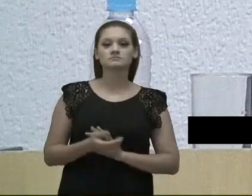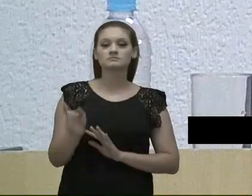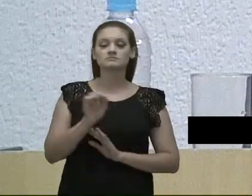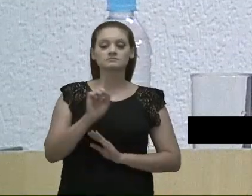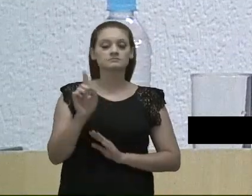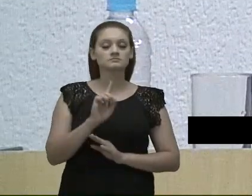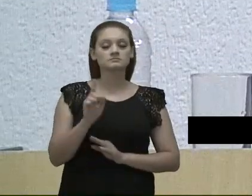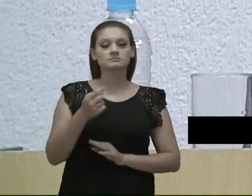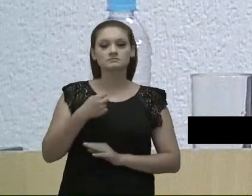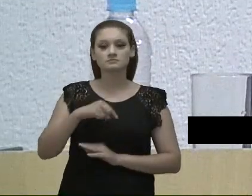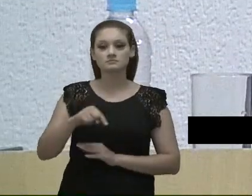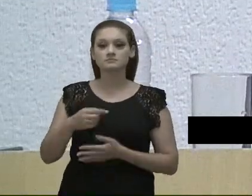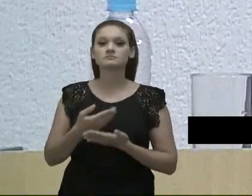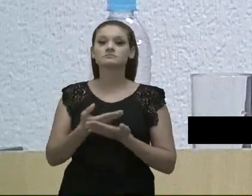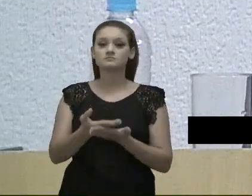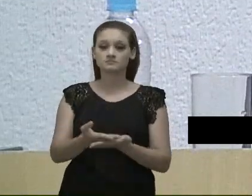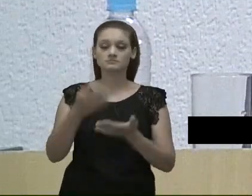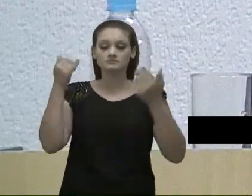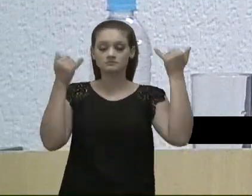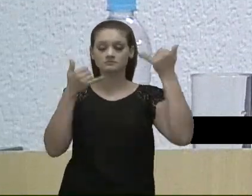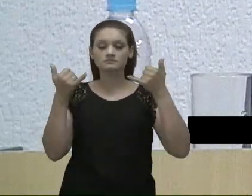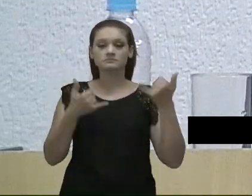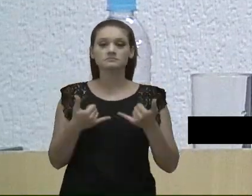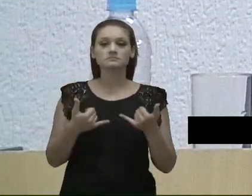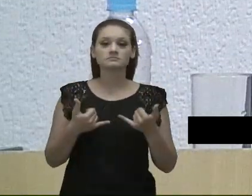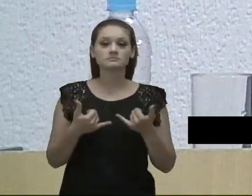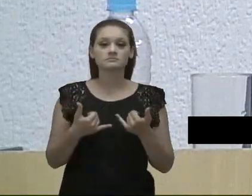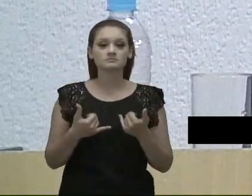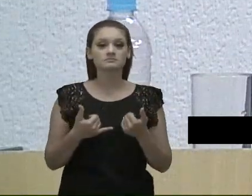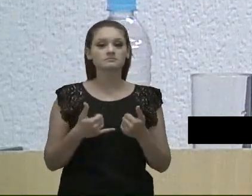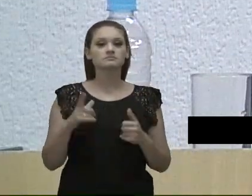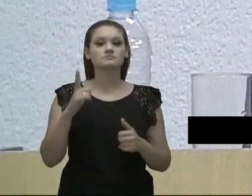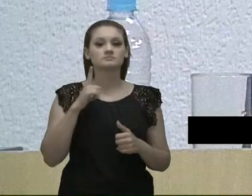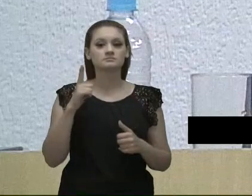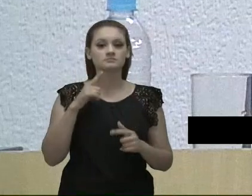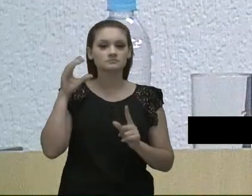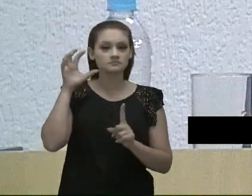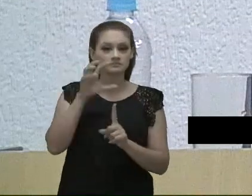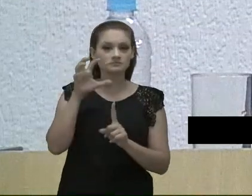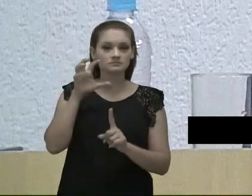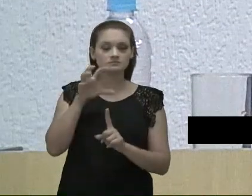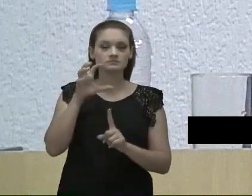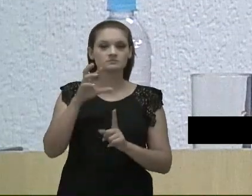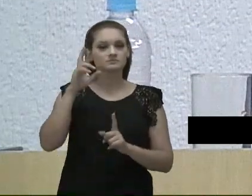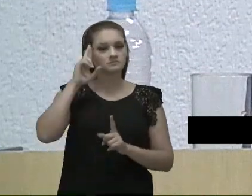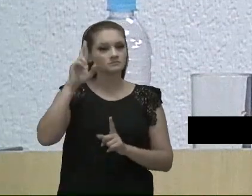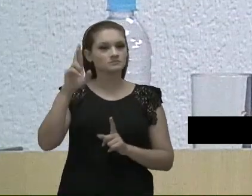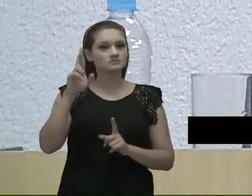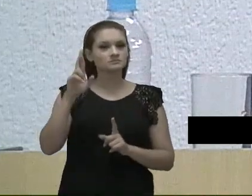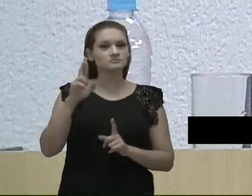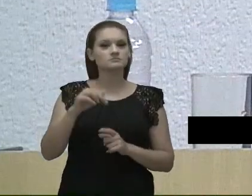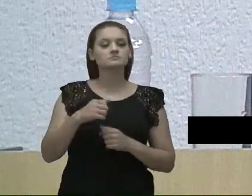iria oferecer as informações, e aí parece que teve uma ameaça, se a senhora não oferecesse essas